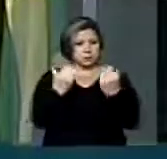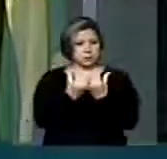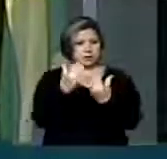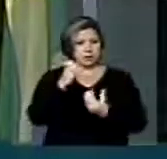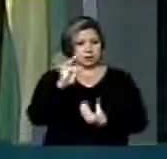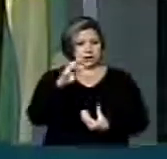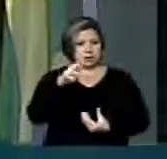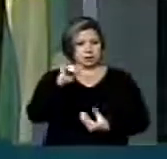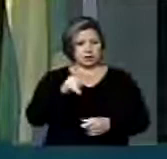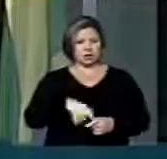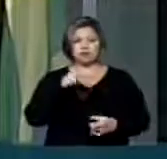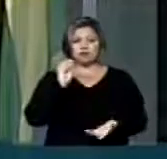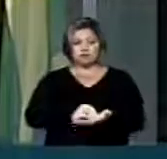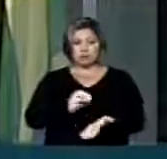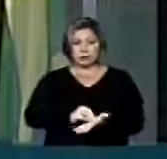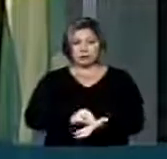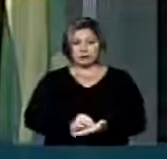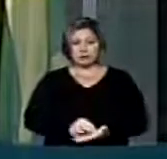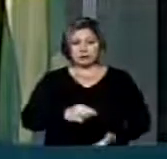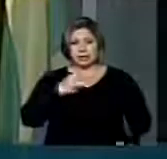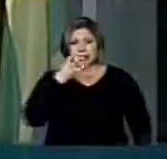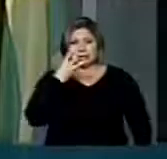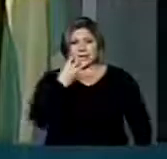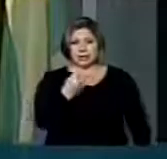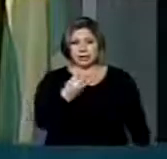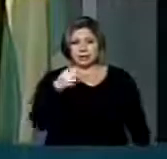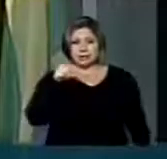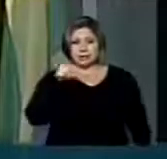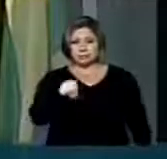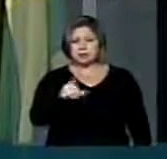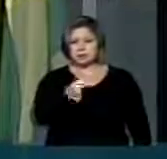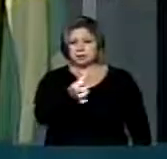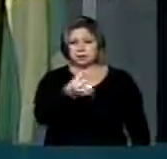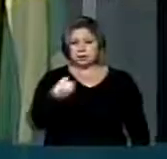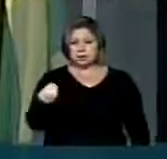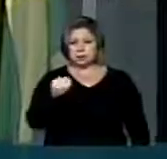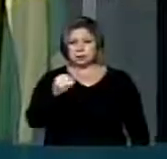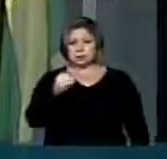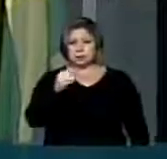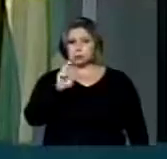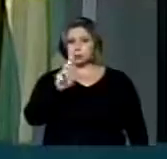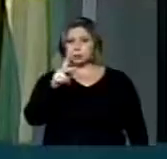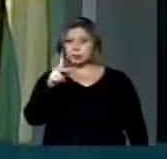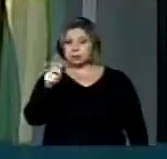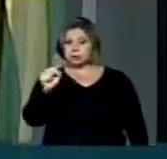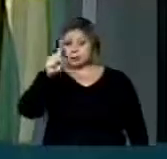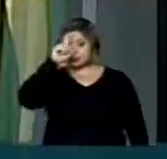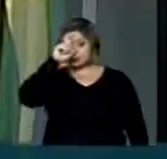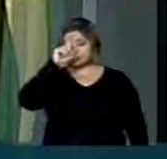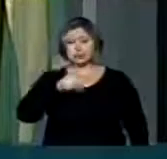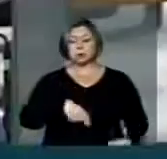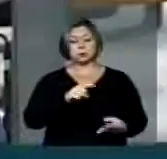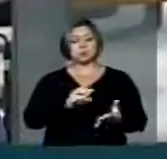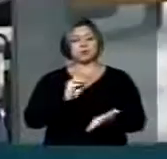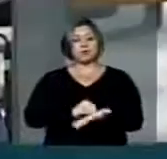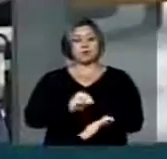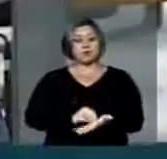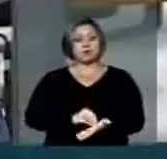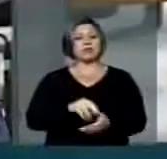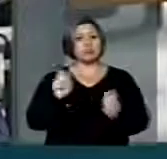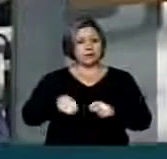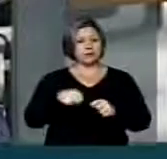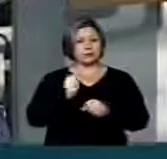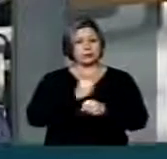a falta de 3.600 unidades de pronto atendimento, a falta